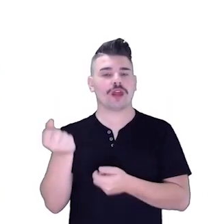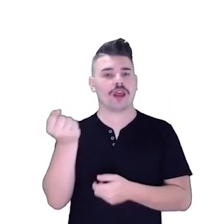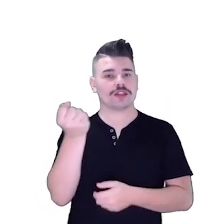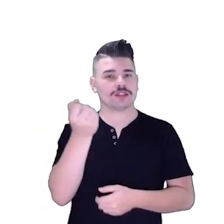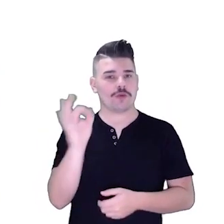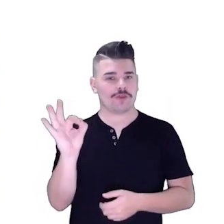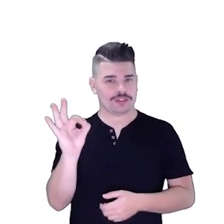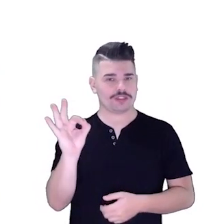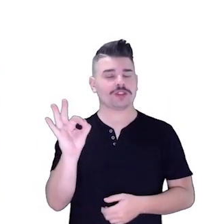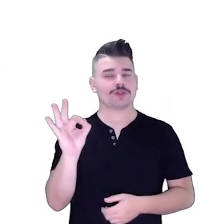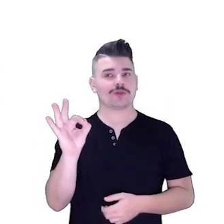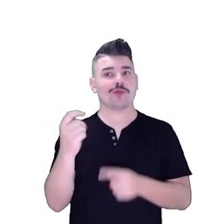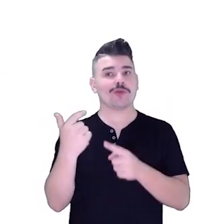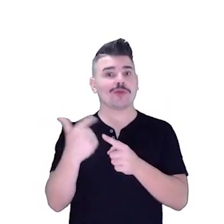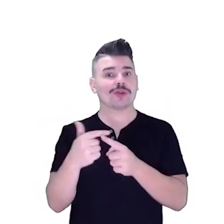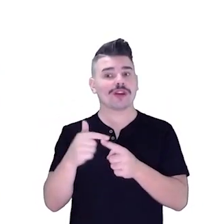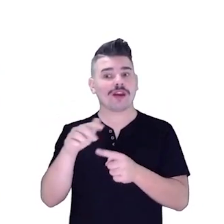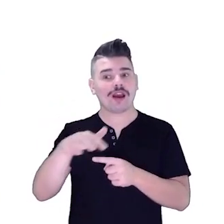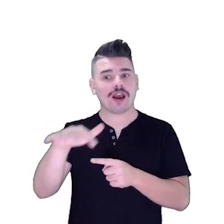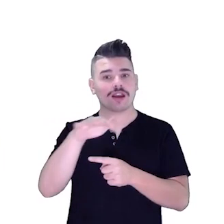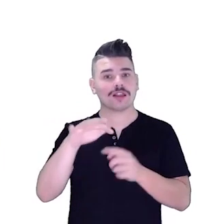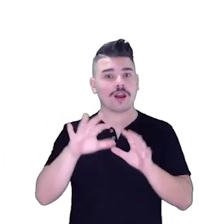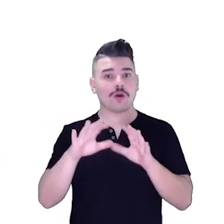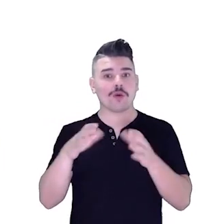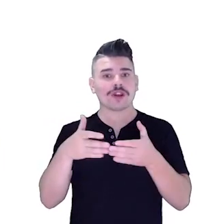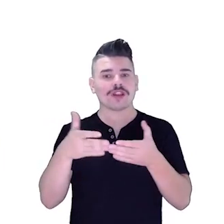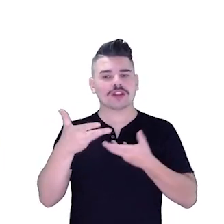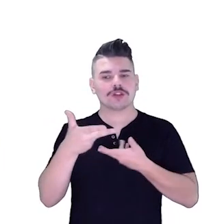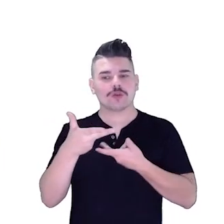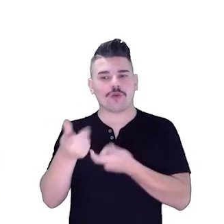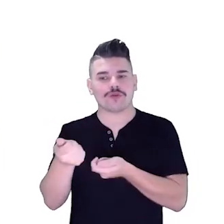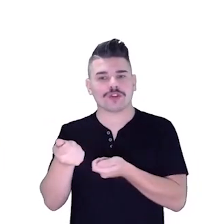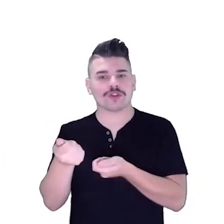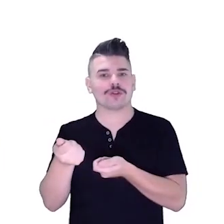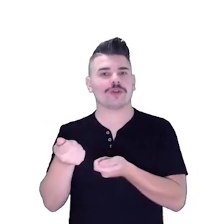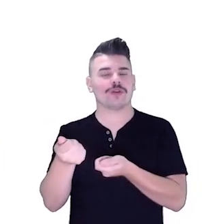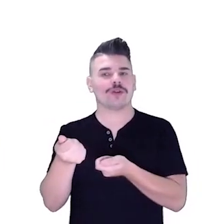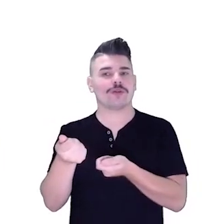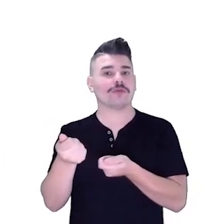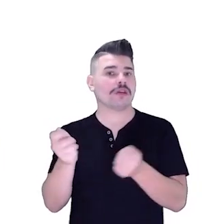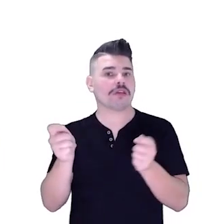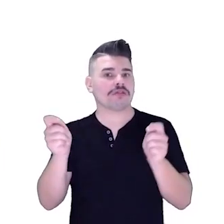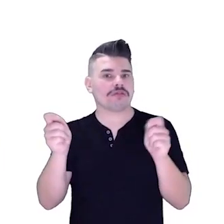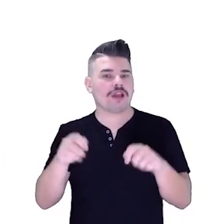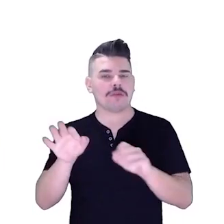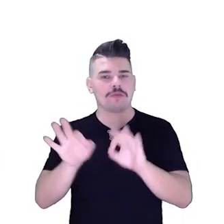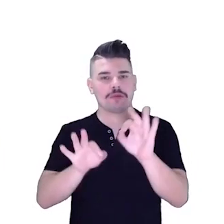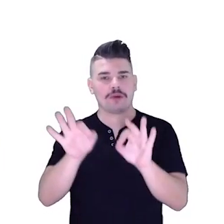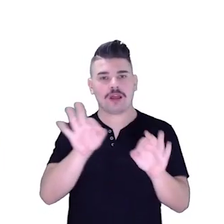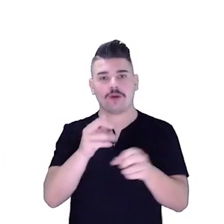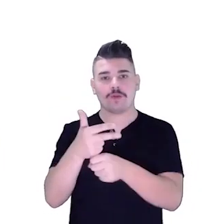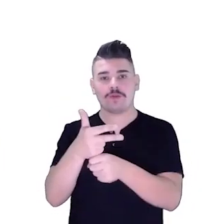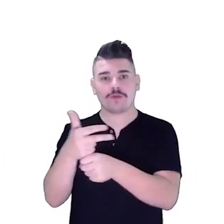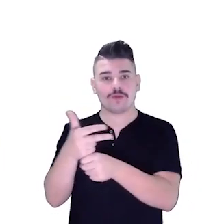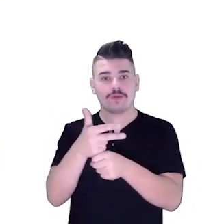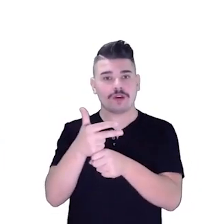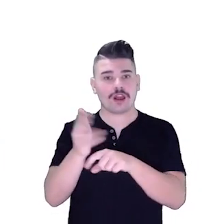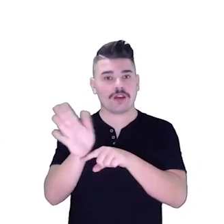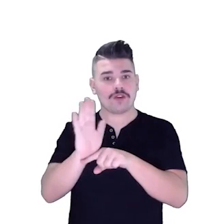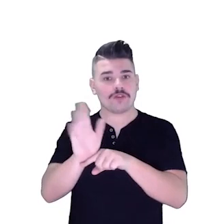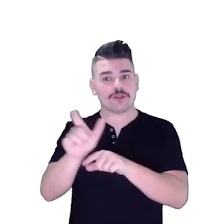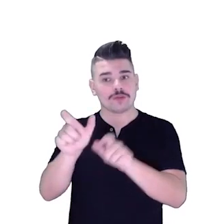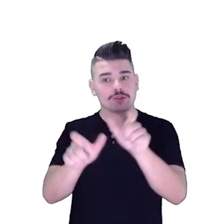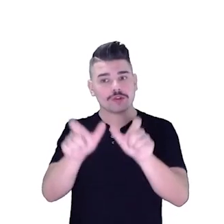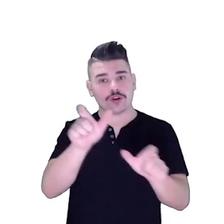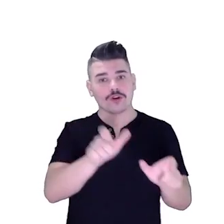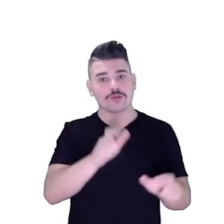então por esse grupo de pessoas da comunidade para fazer então um filme